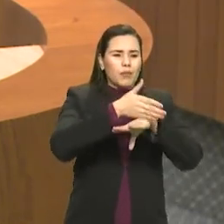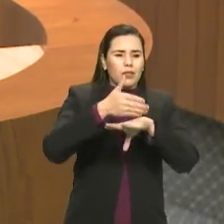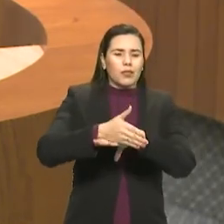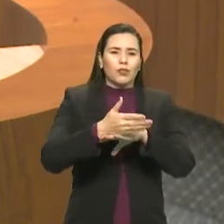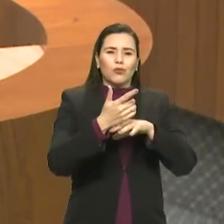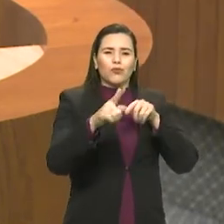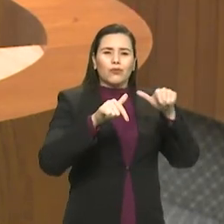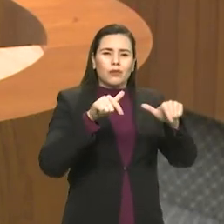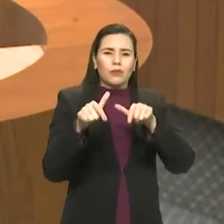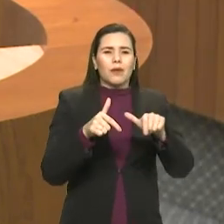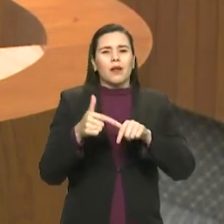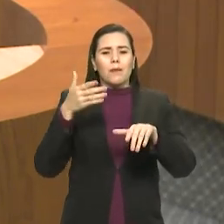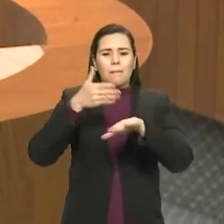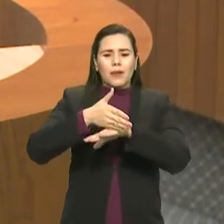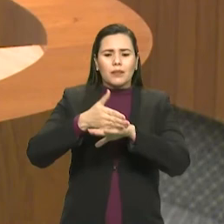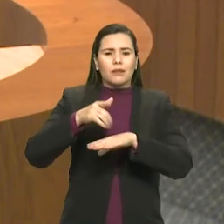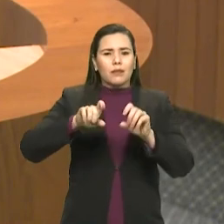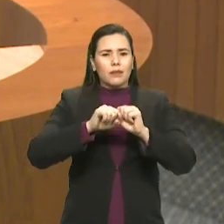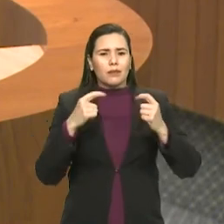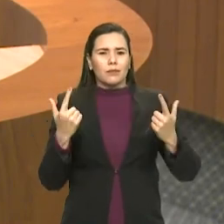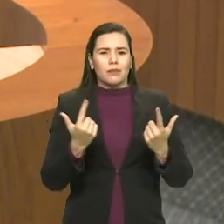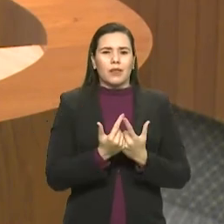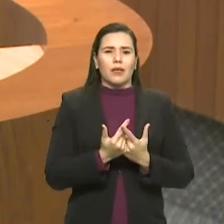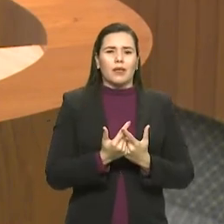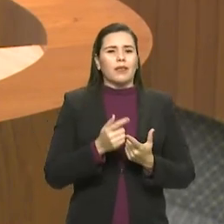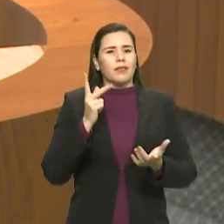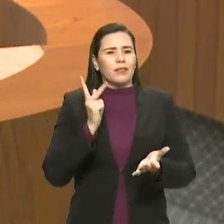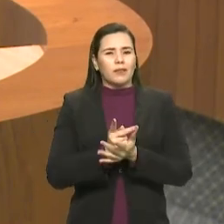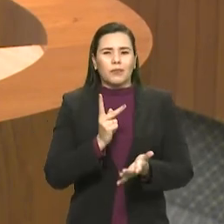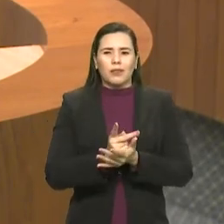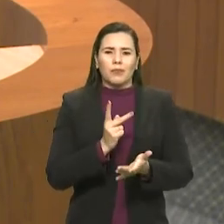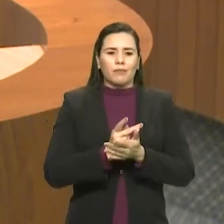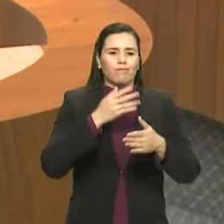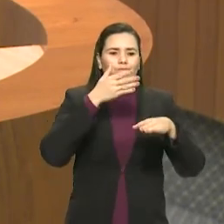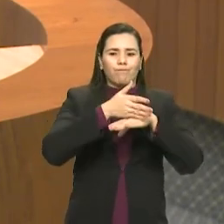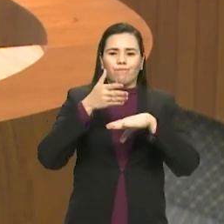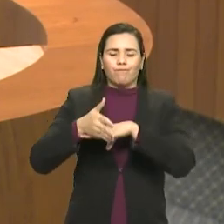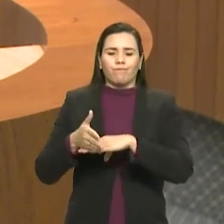casa, tem cada vez mais ocupado o seu papel. Bom dia a todos.